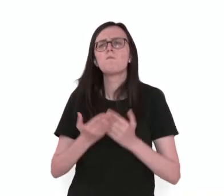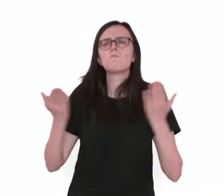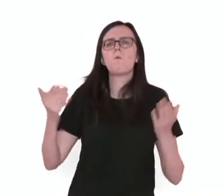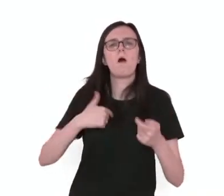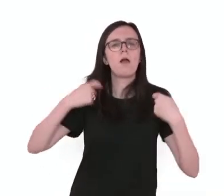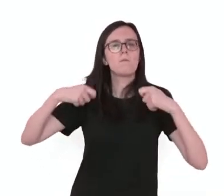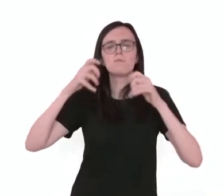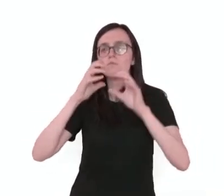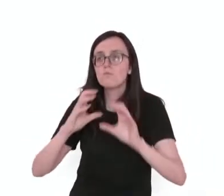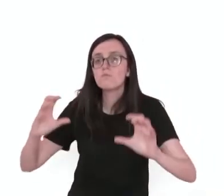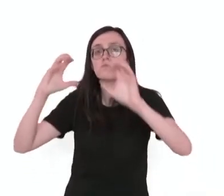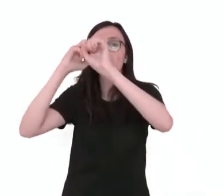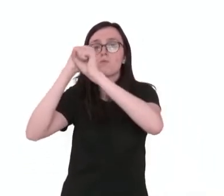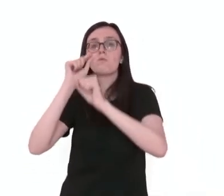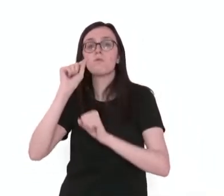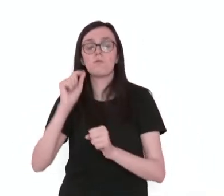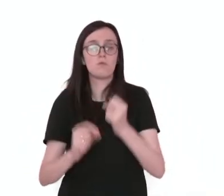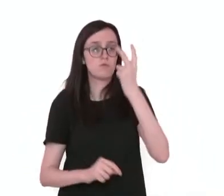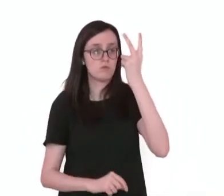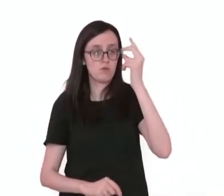preciso somar a